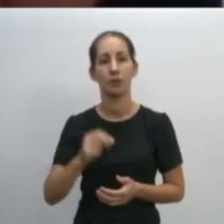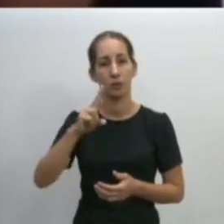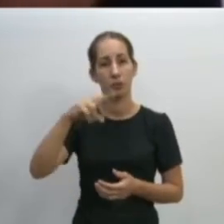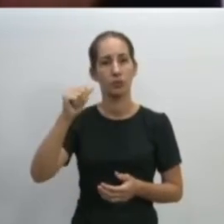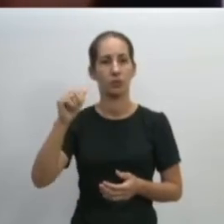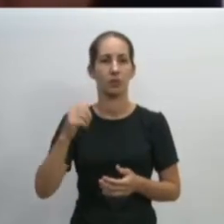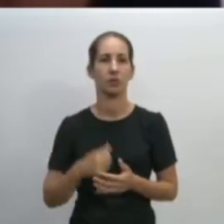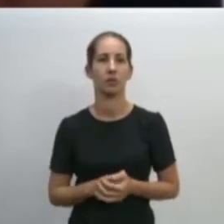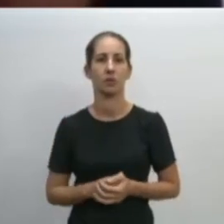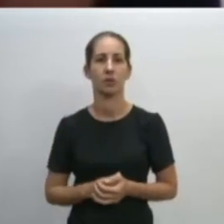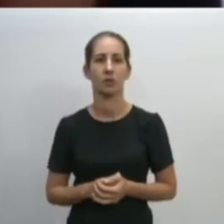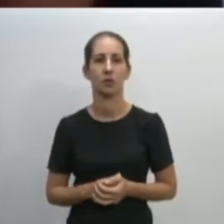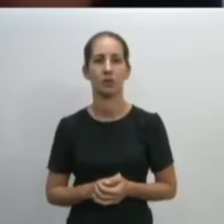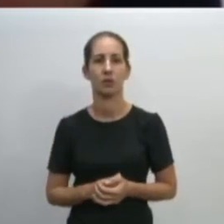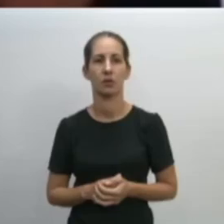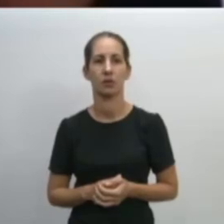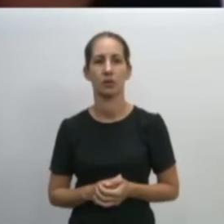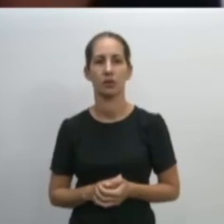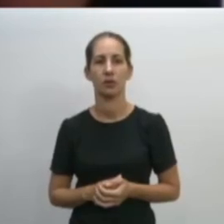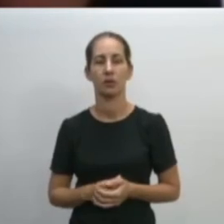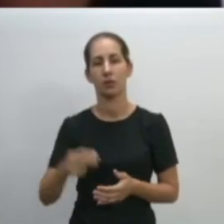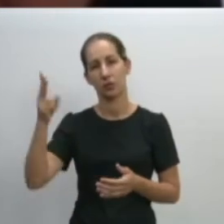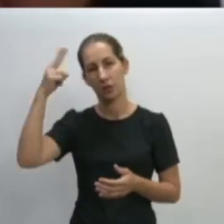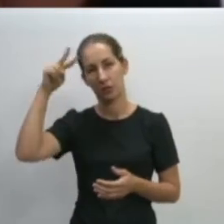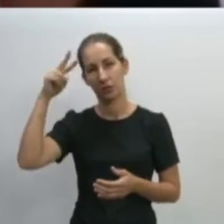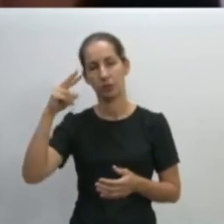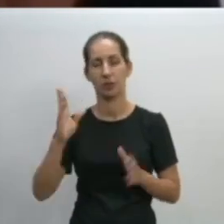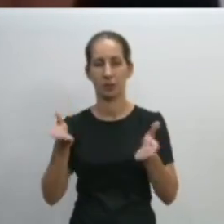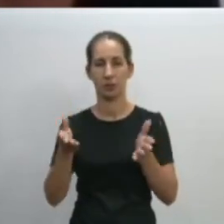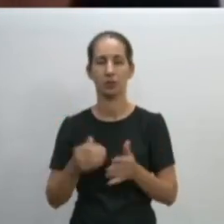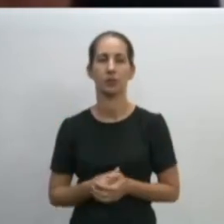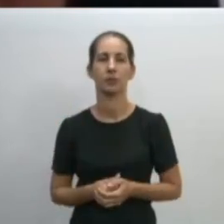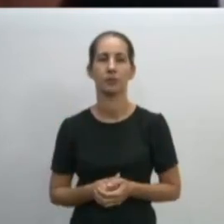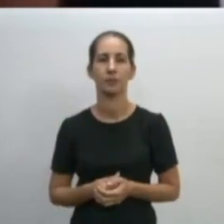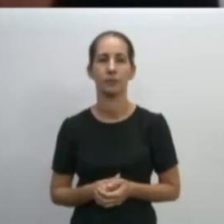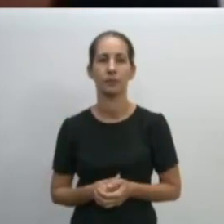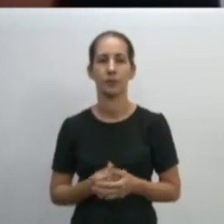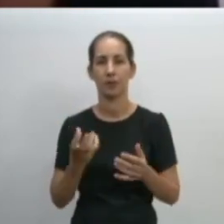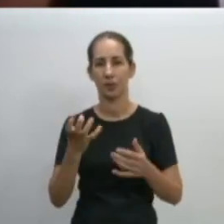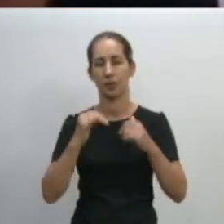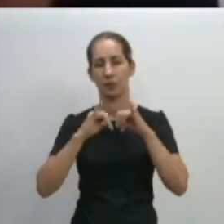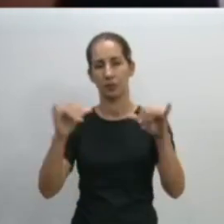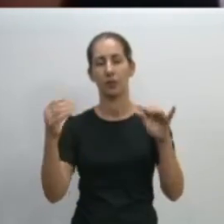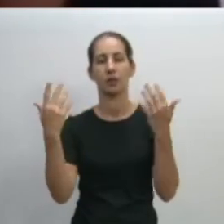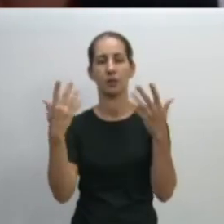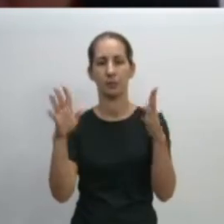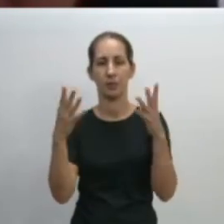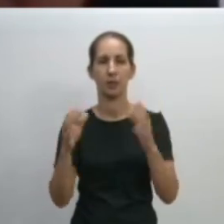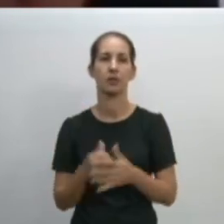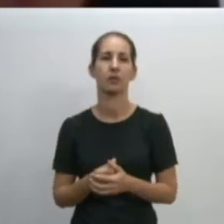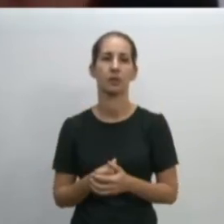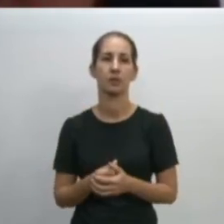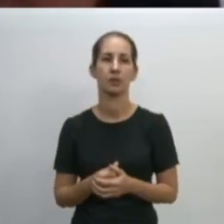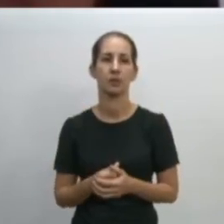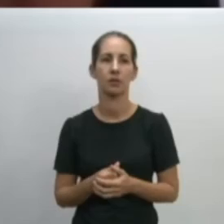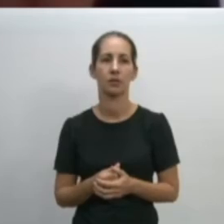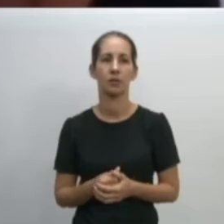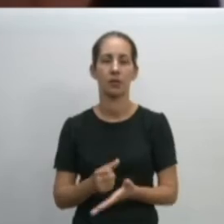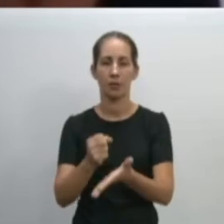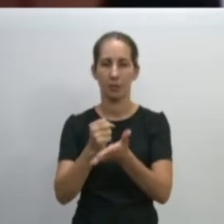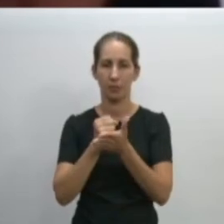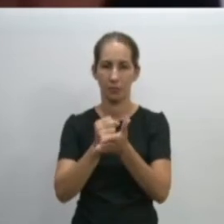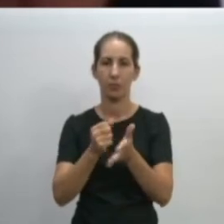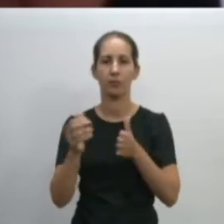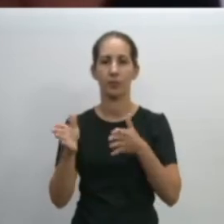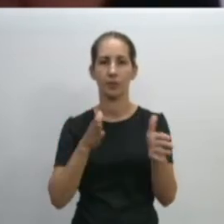nunca mais ocorra, nunca mais aconteça na história humana. Então, é isso que eu queria dizer, lhe dar os parabéns, lhe abraçar, dizer que conte com o nosso